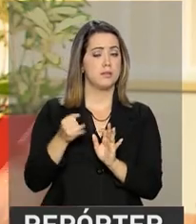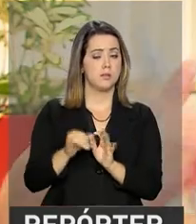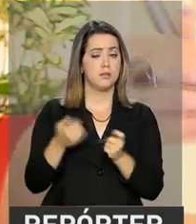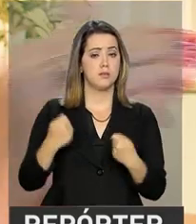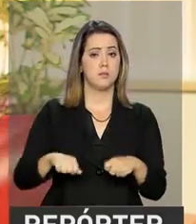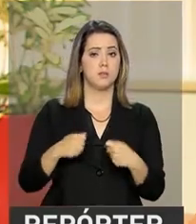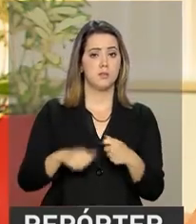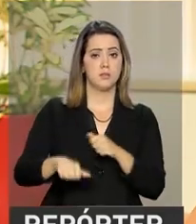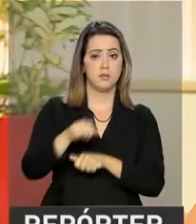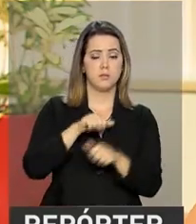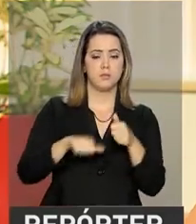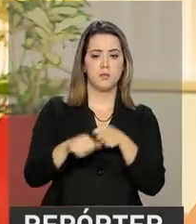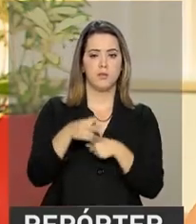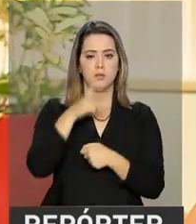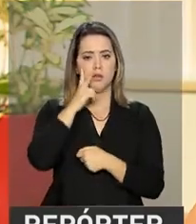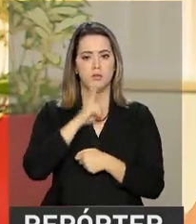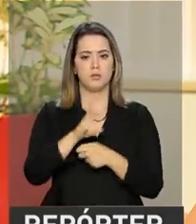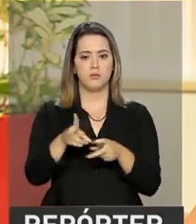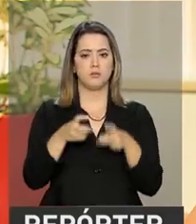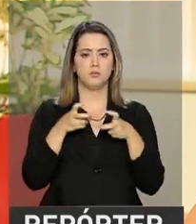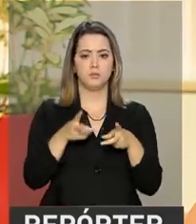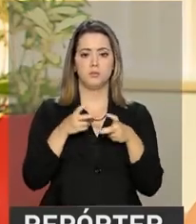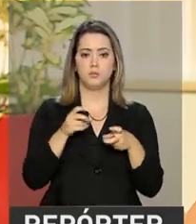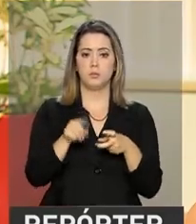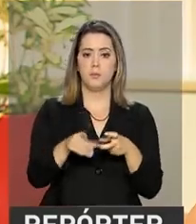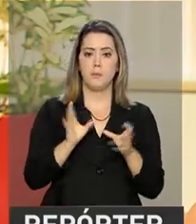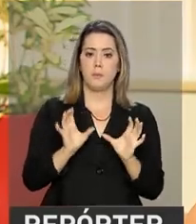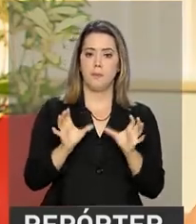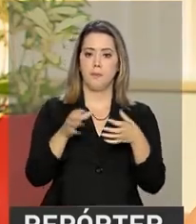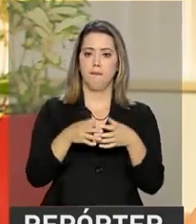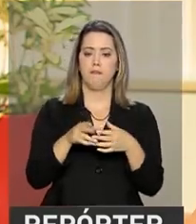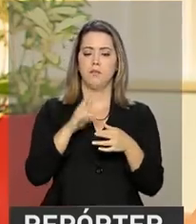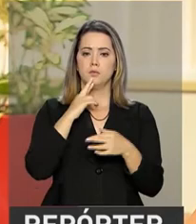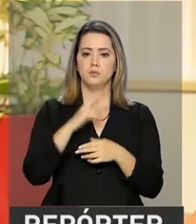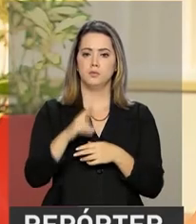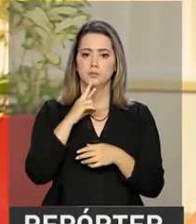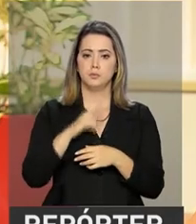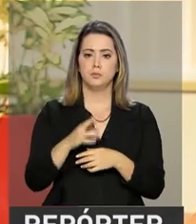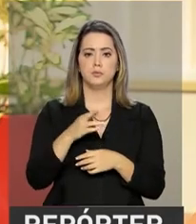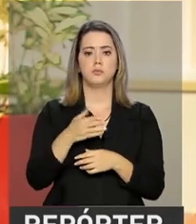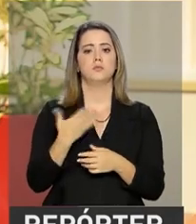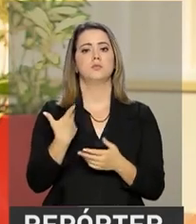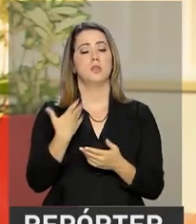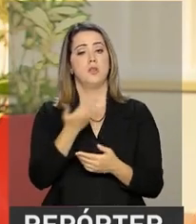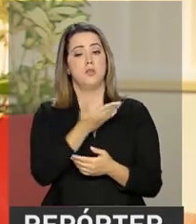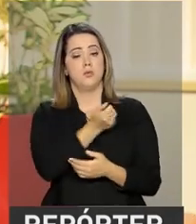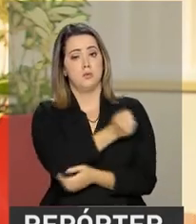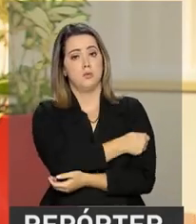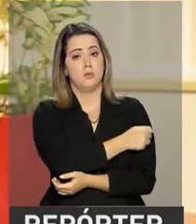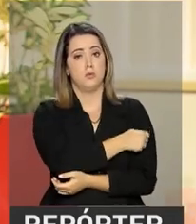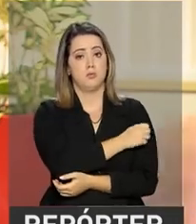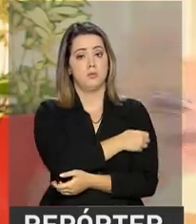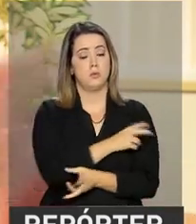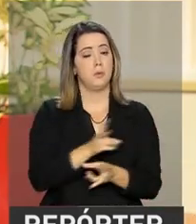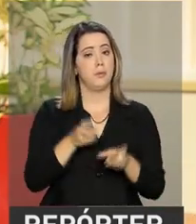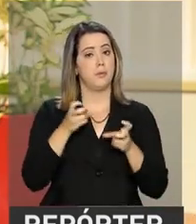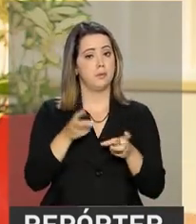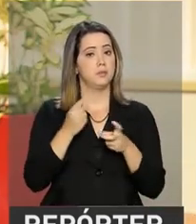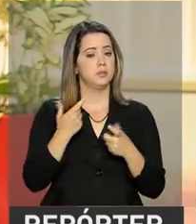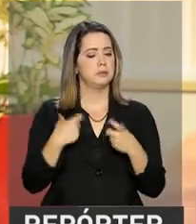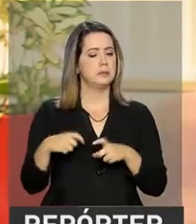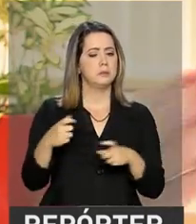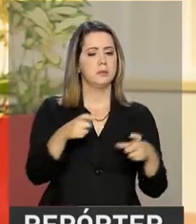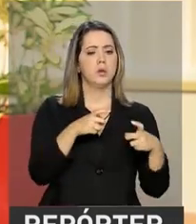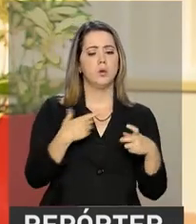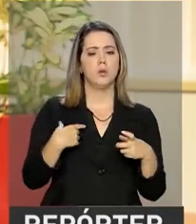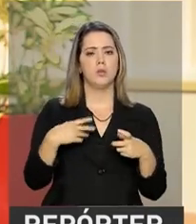mecanismos e, ao ver o conjunto das respostas dos seus estudantes, as suas impressões quanto à